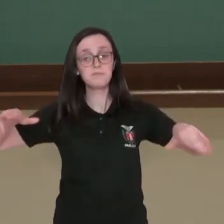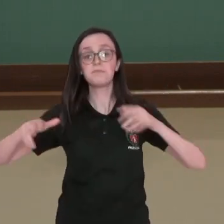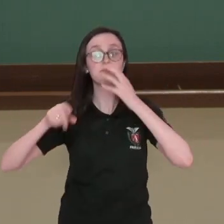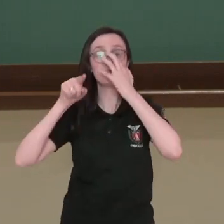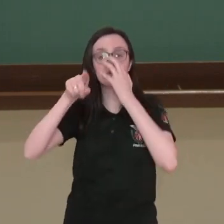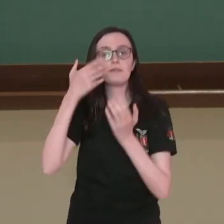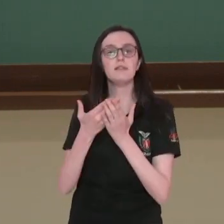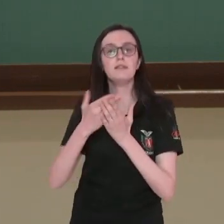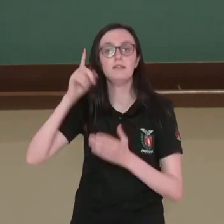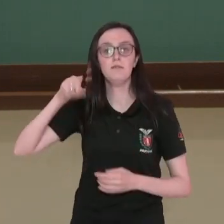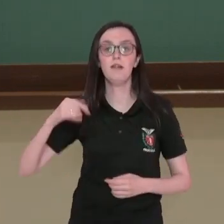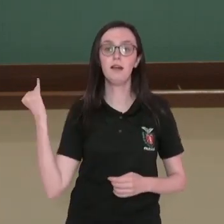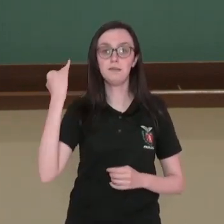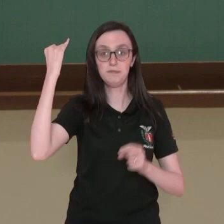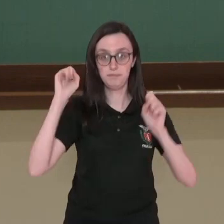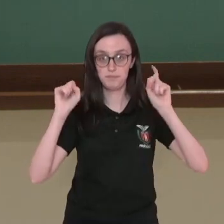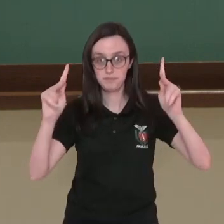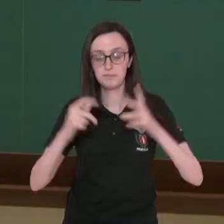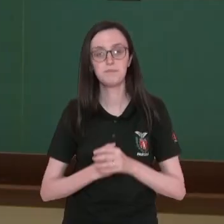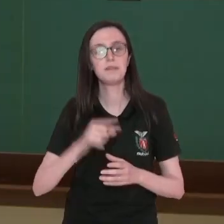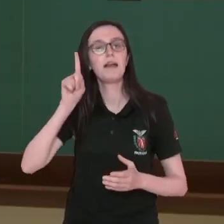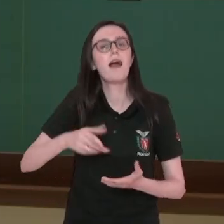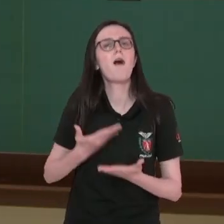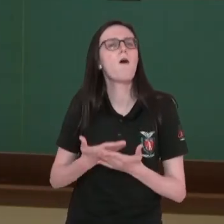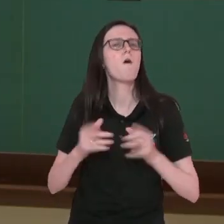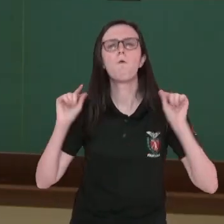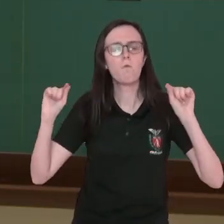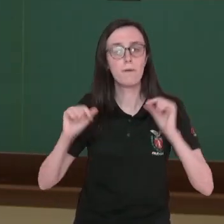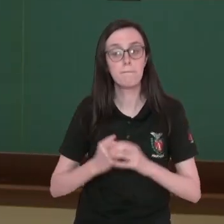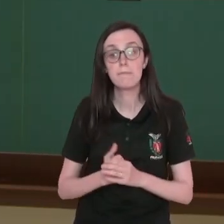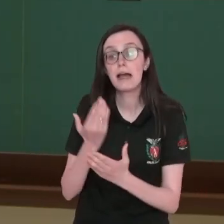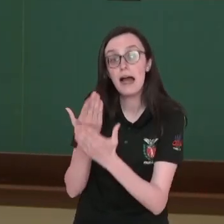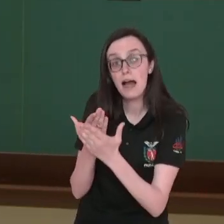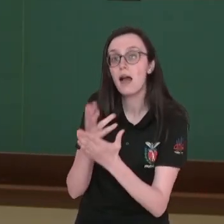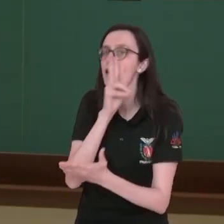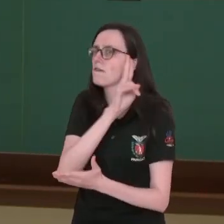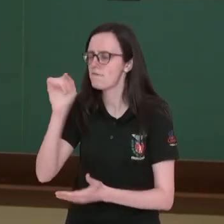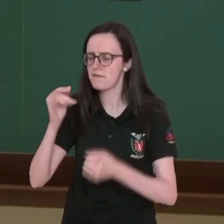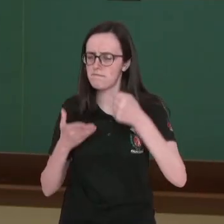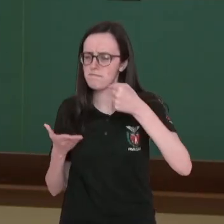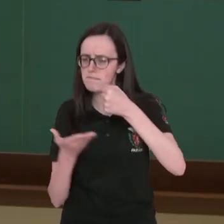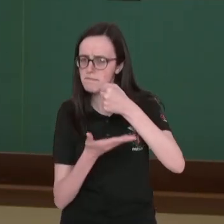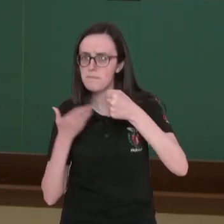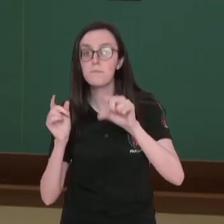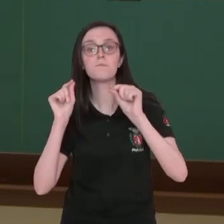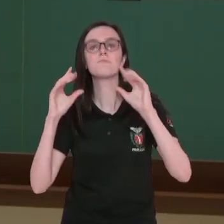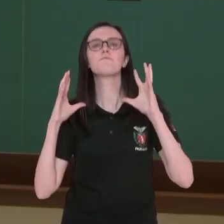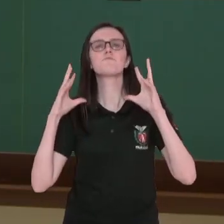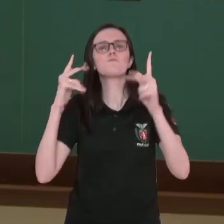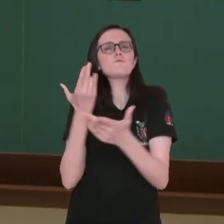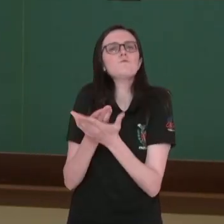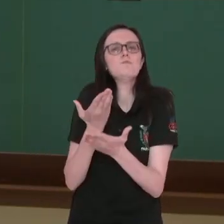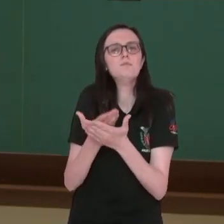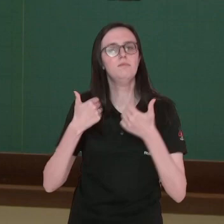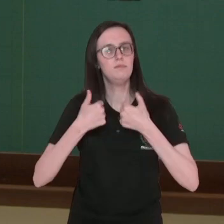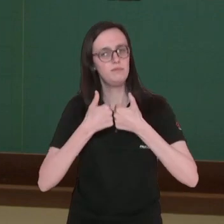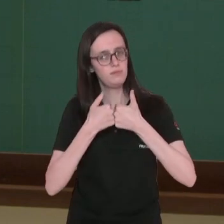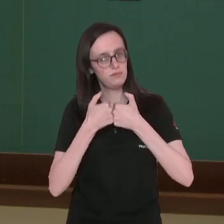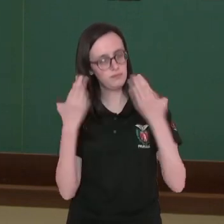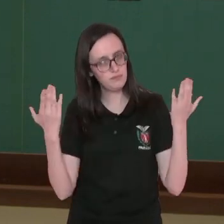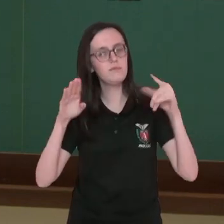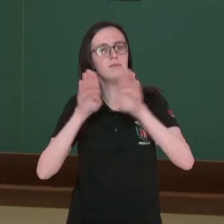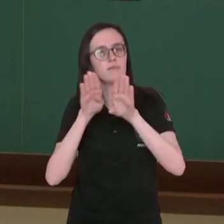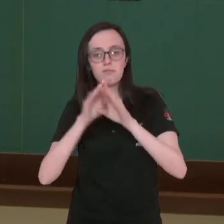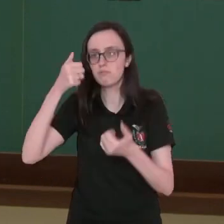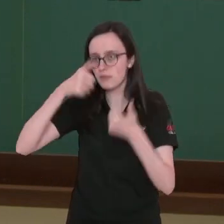essa aula vai ser bem importante, tá? É uma aula que ela vai servir de base para todo o estudo da física, inclusive